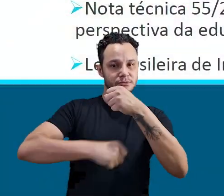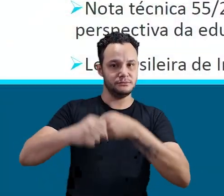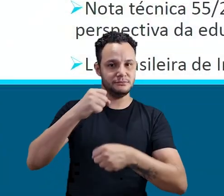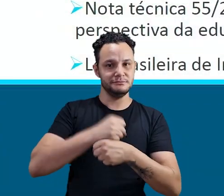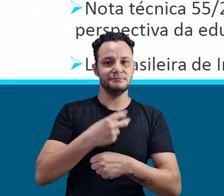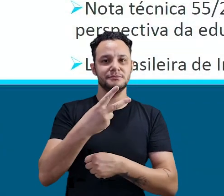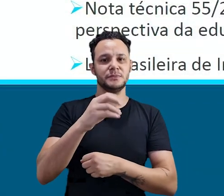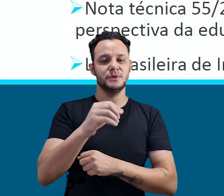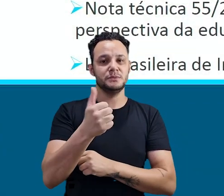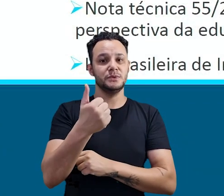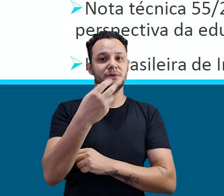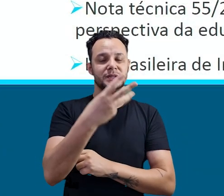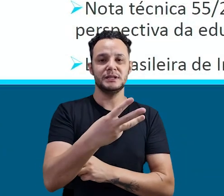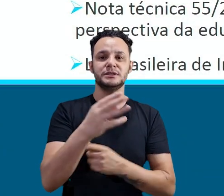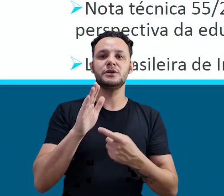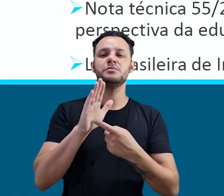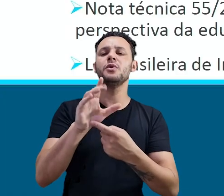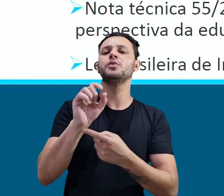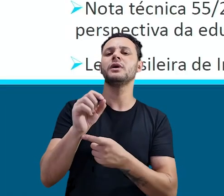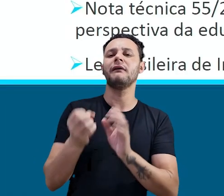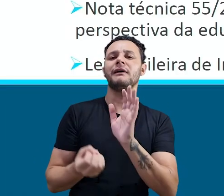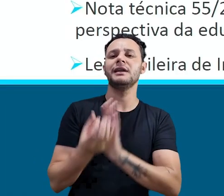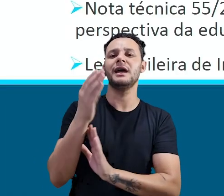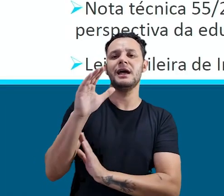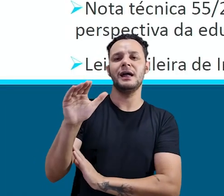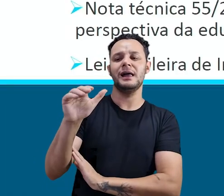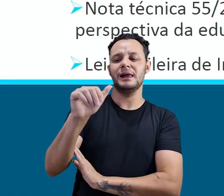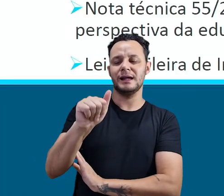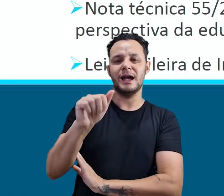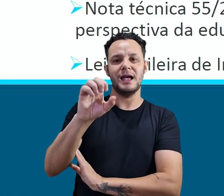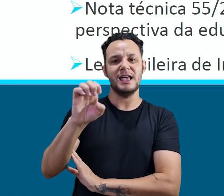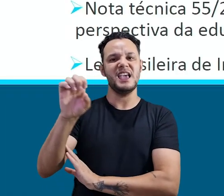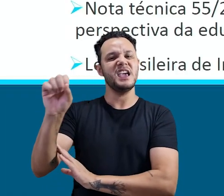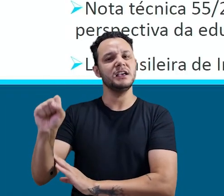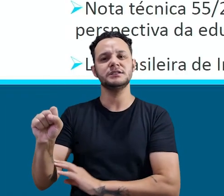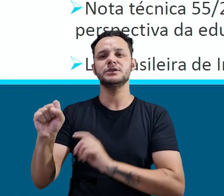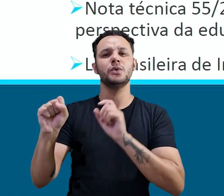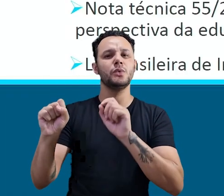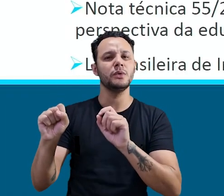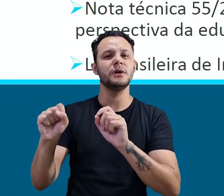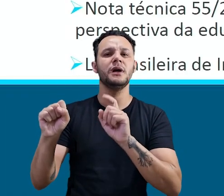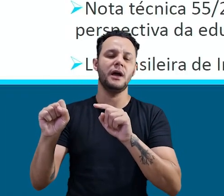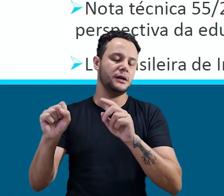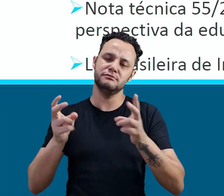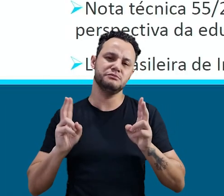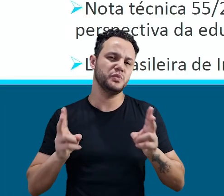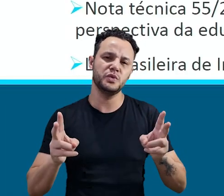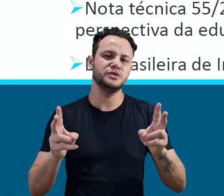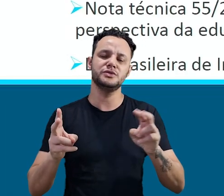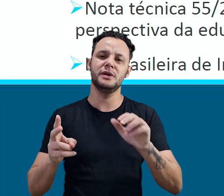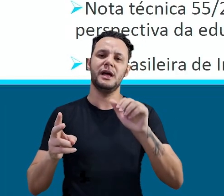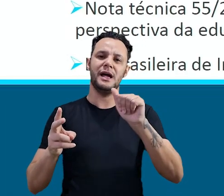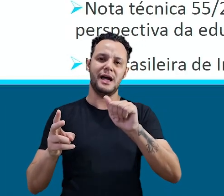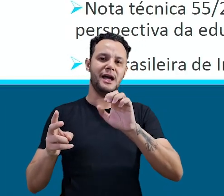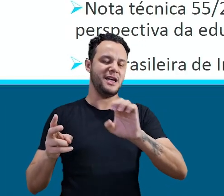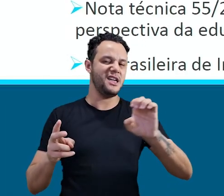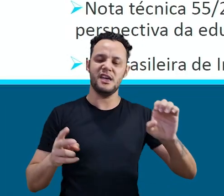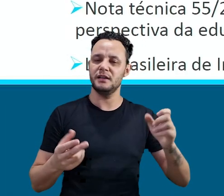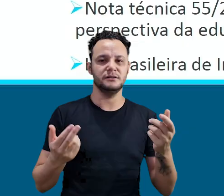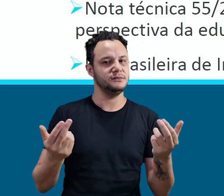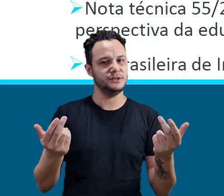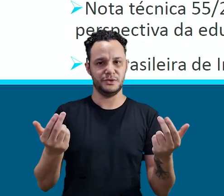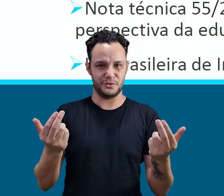de 2013, que orienta a criação e atuação dos CAEEs na perspectiva da educação inclusiva. Os CAEEs